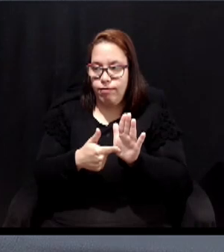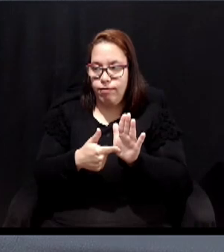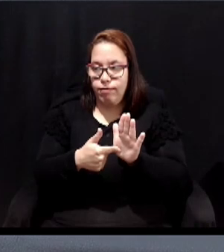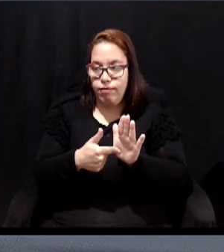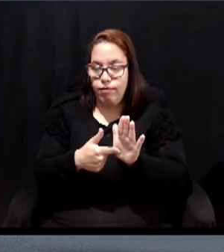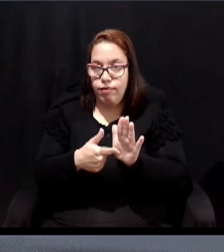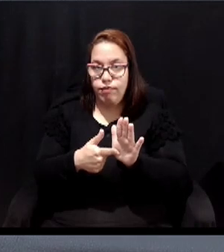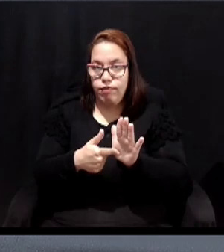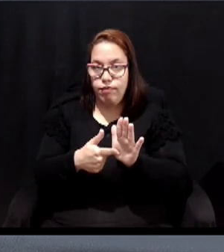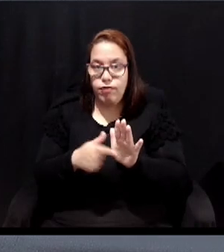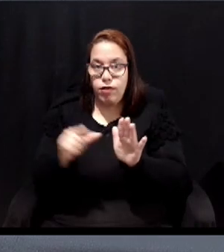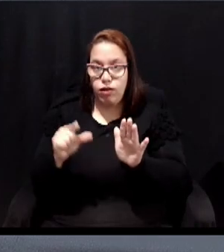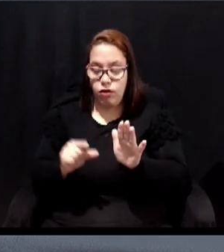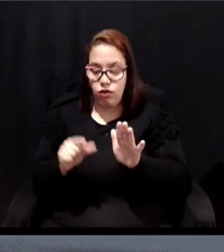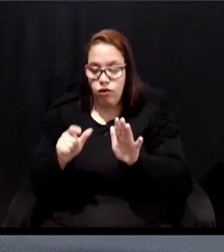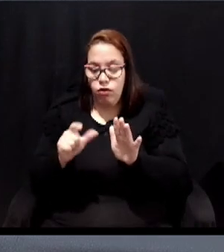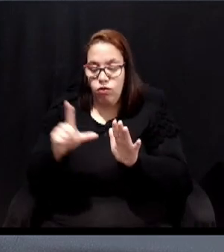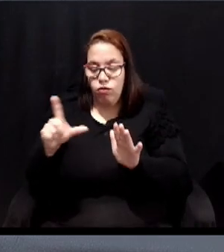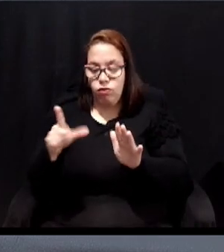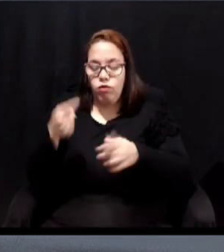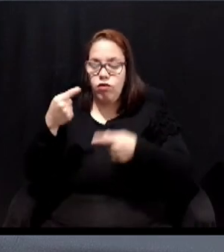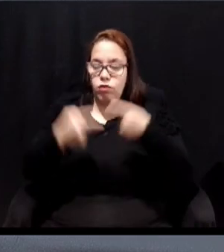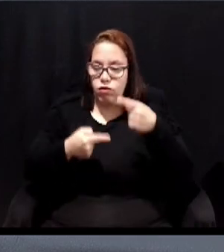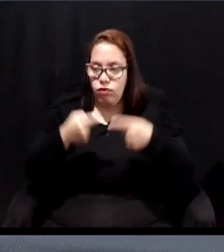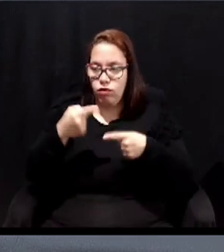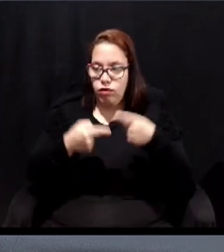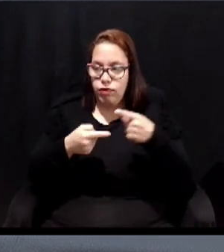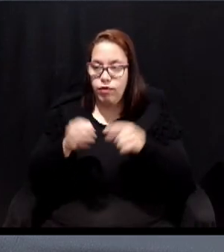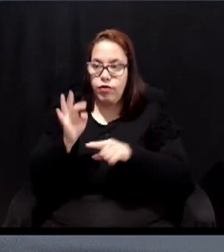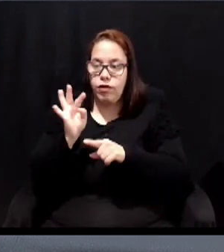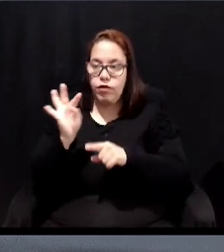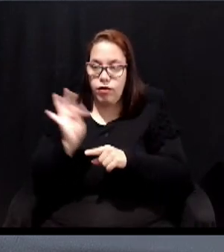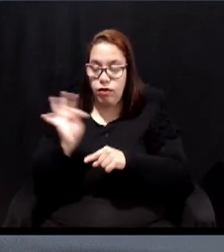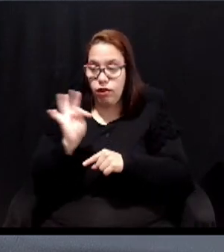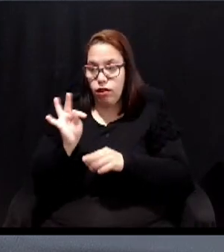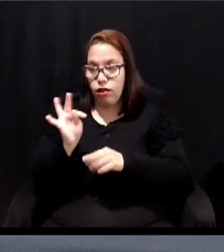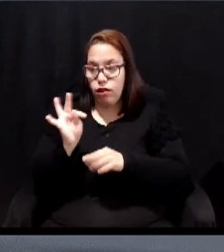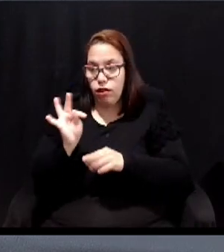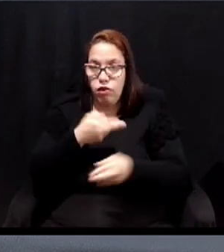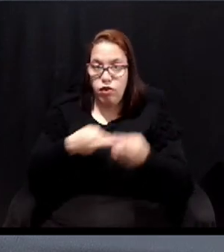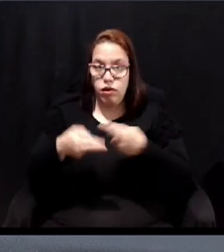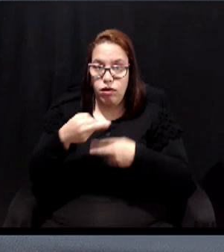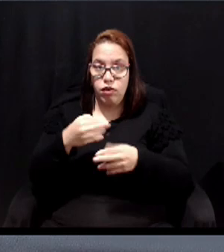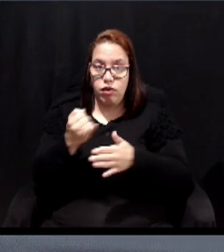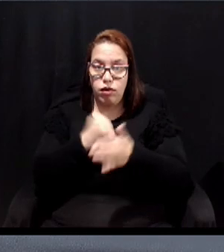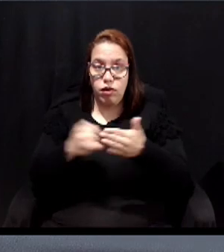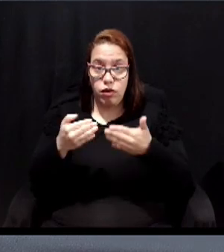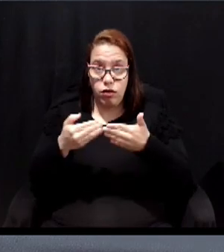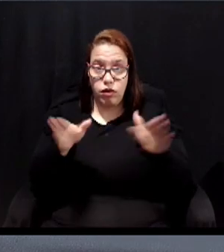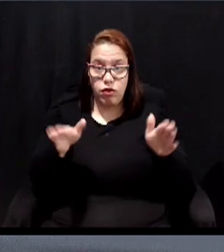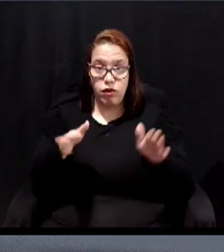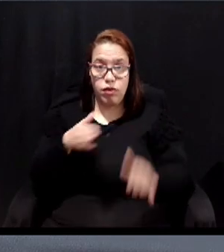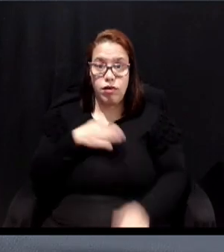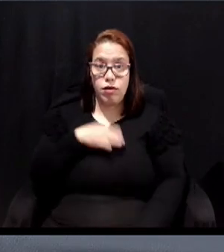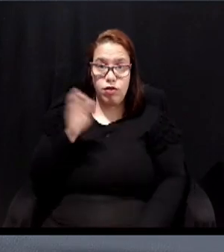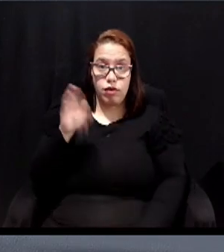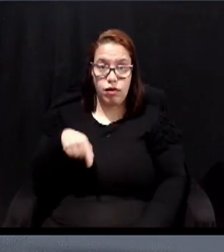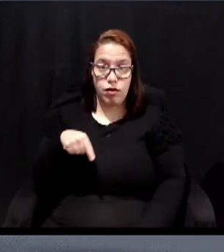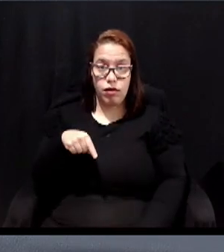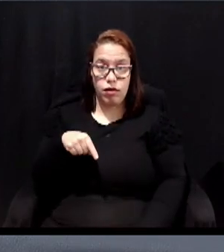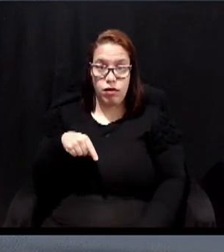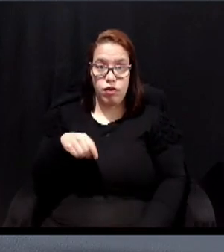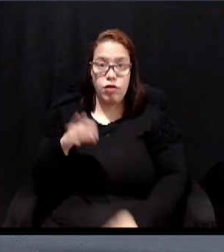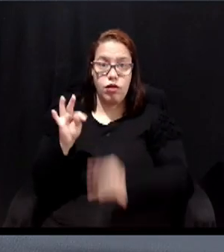depois macroeventos para discutir todas as partes técnicas. Então, a relação institucional é abrir portas. Então, a minha parte é essa, e a parte técnica, como foi